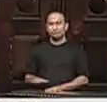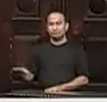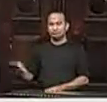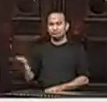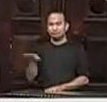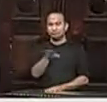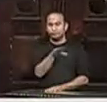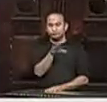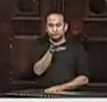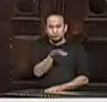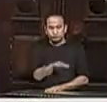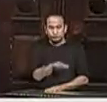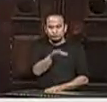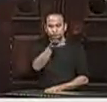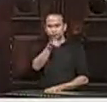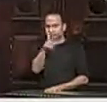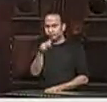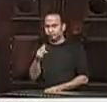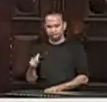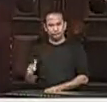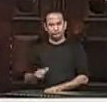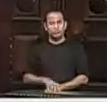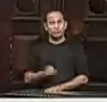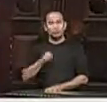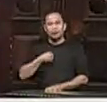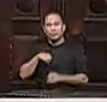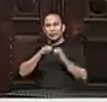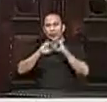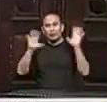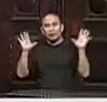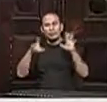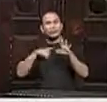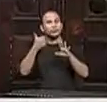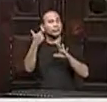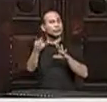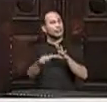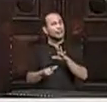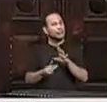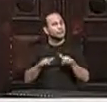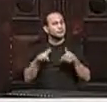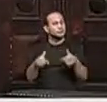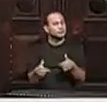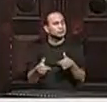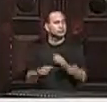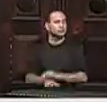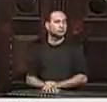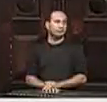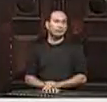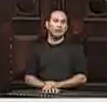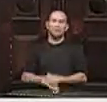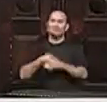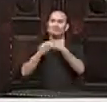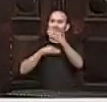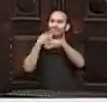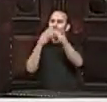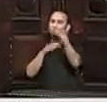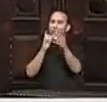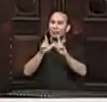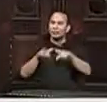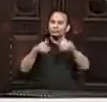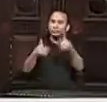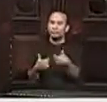retilíneo, sem oscilação. O que revela que nós não temos tido capacidade de desenvolver ações